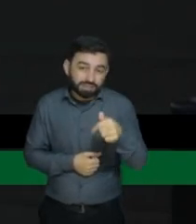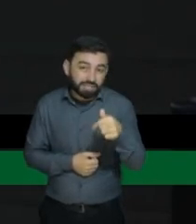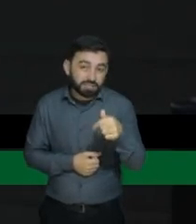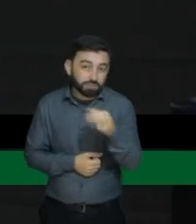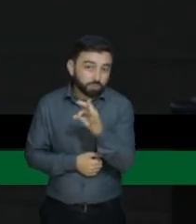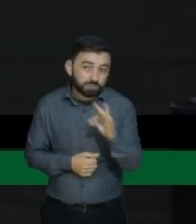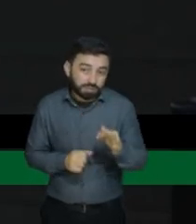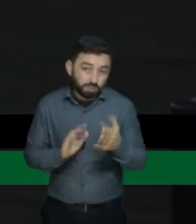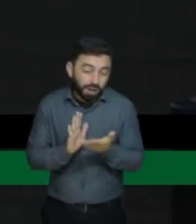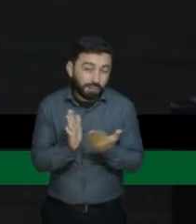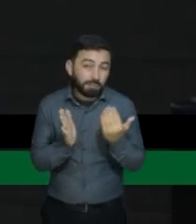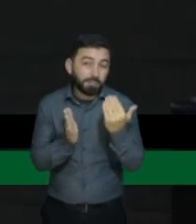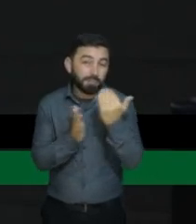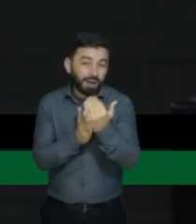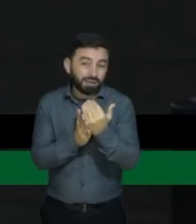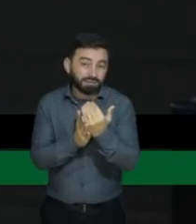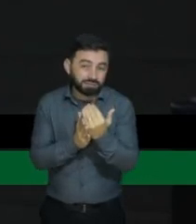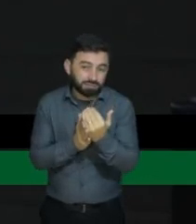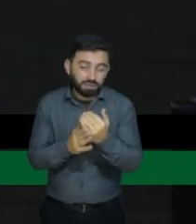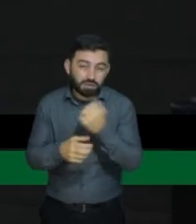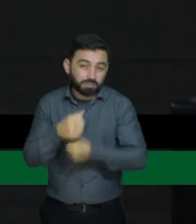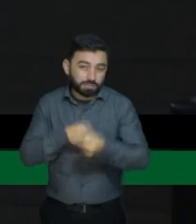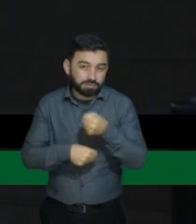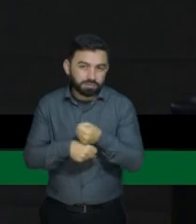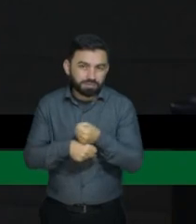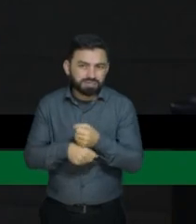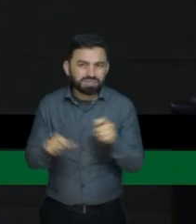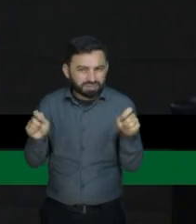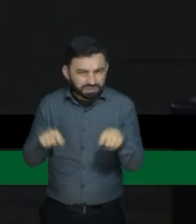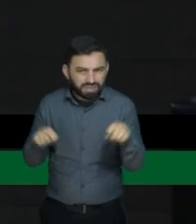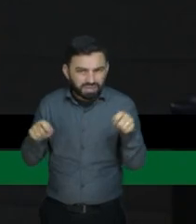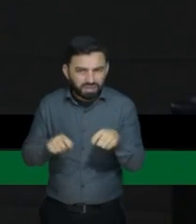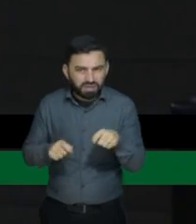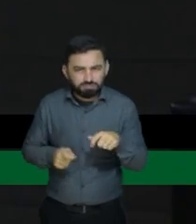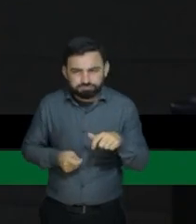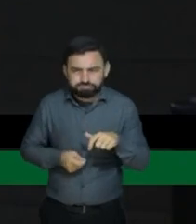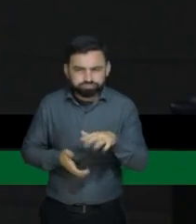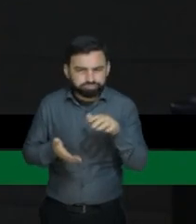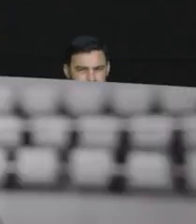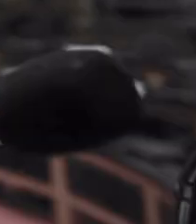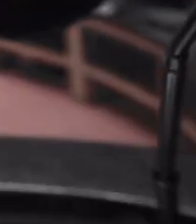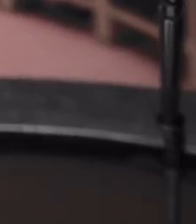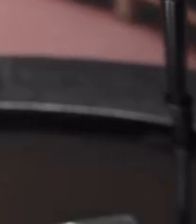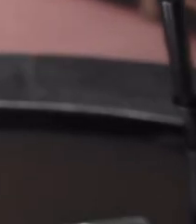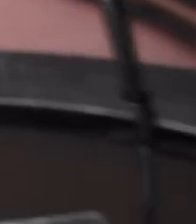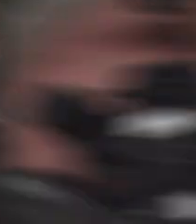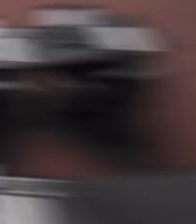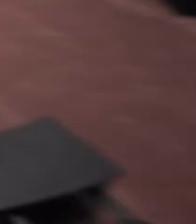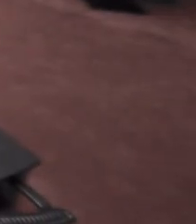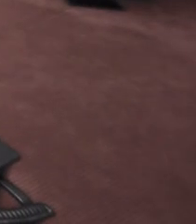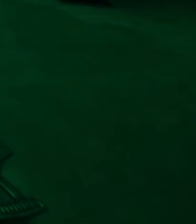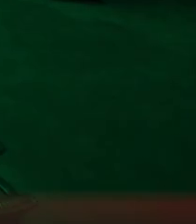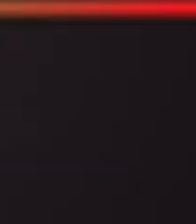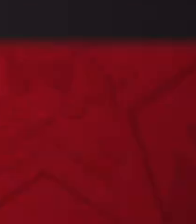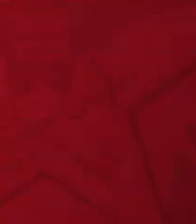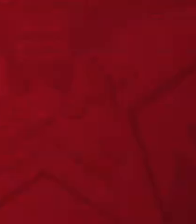do que o ano passado. Nós temos condições de abastecer o mercado nacional.